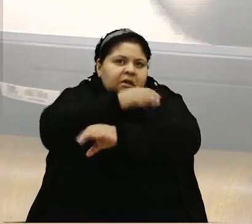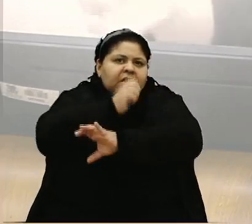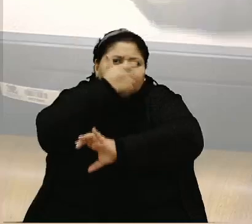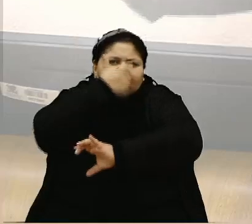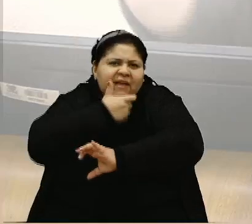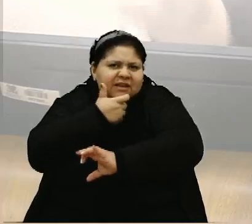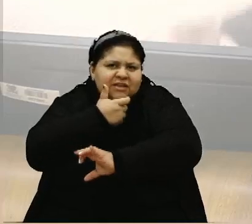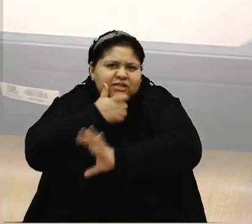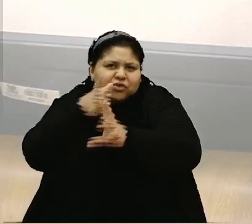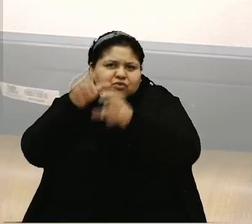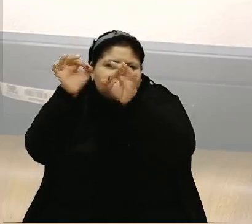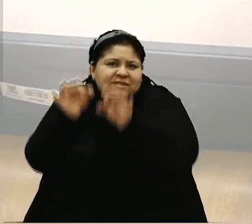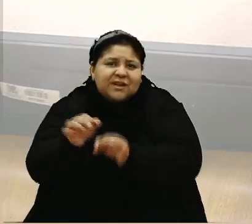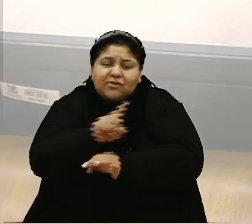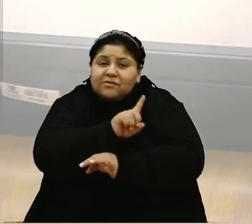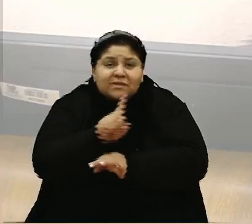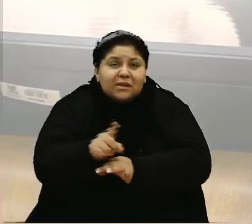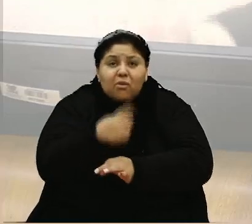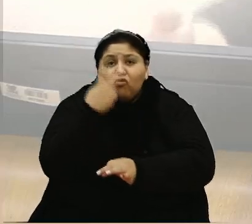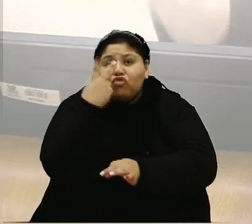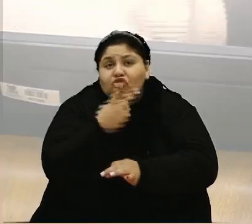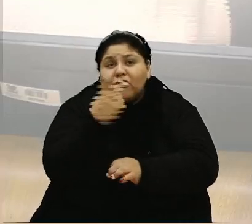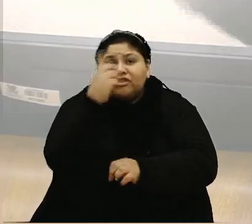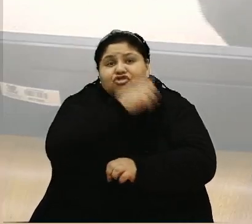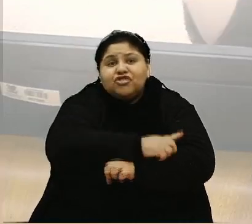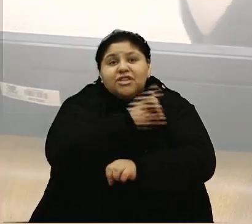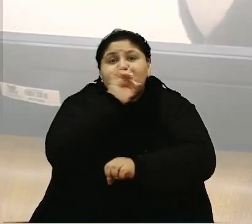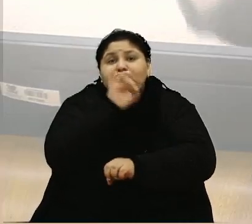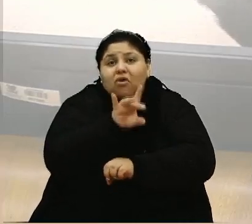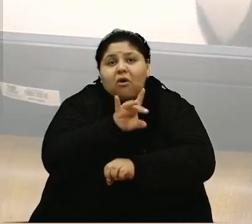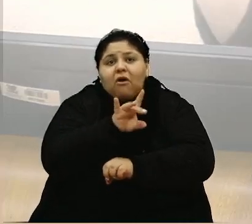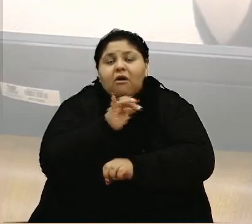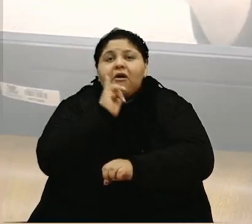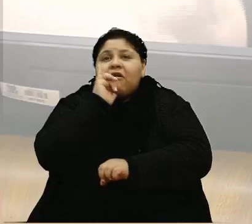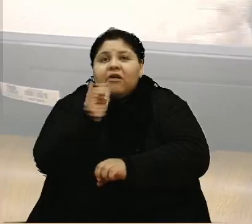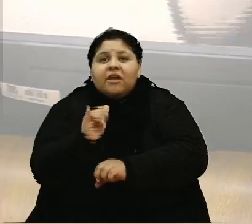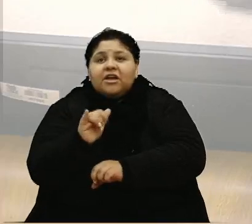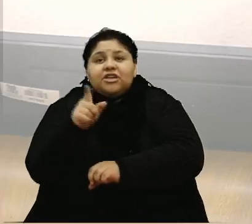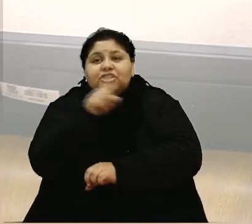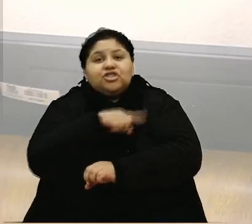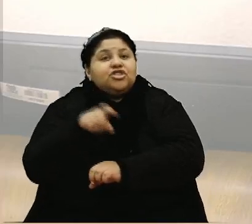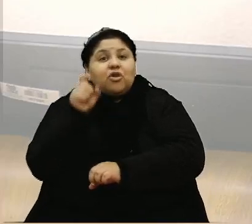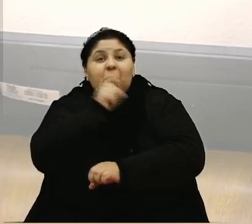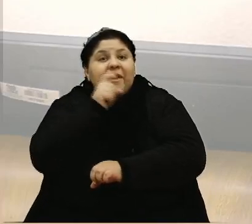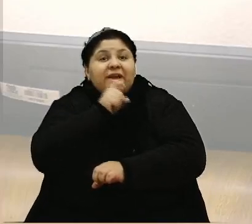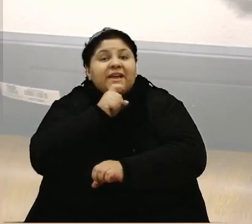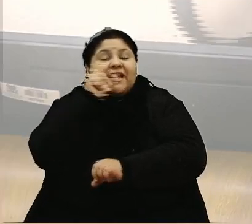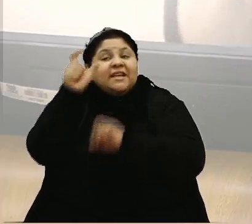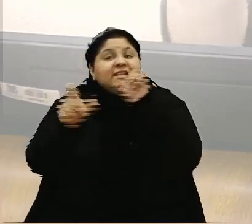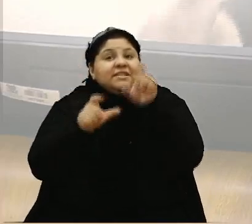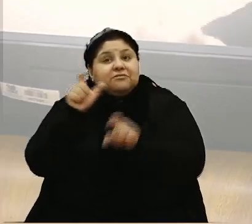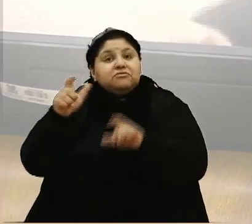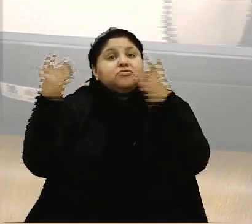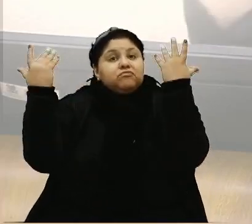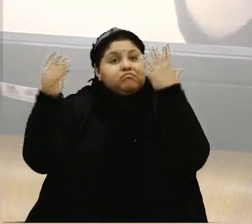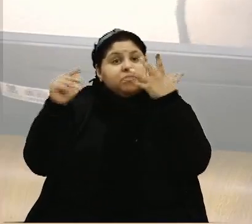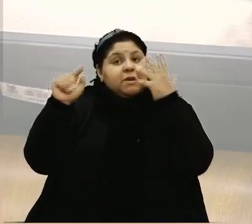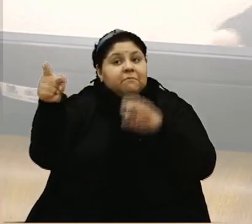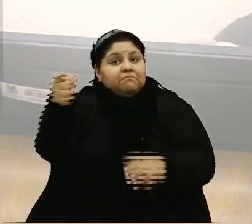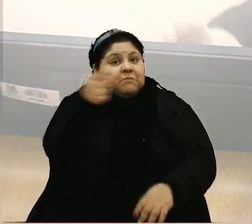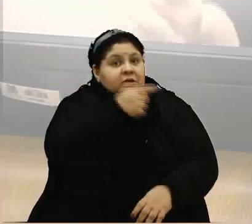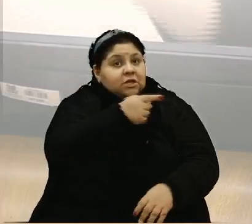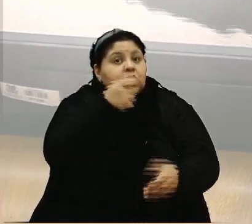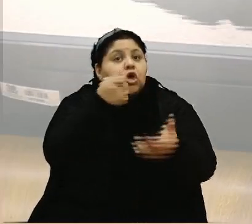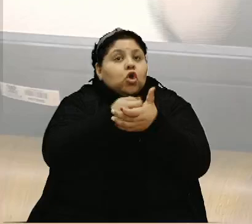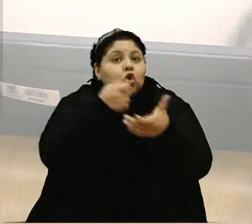maravilha. Não, ele dura 2 dias. Então, quando a gente fala aqui, a gente não mente, porque as pessoas estão ali e parabéns para vocês que estão